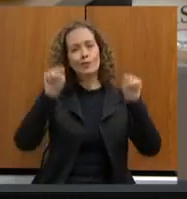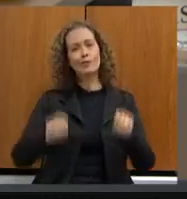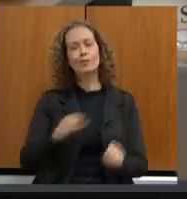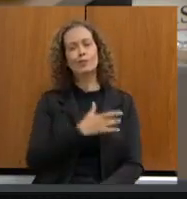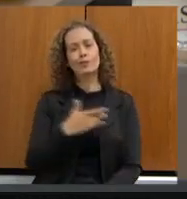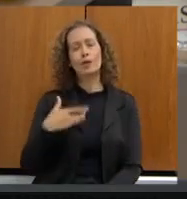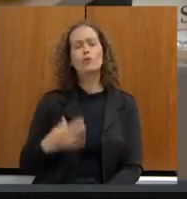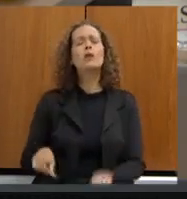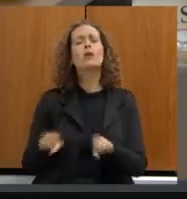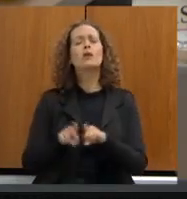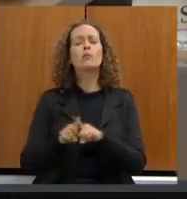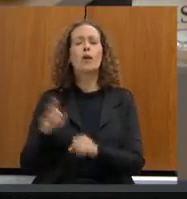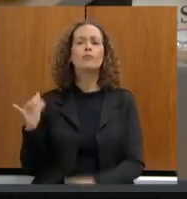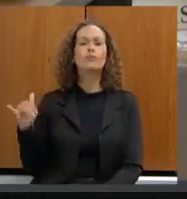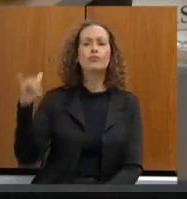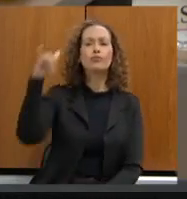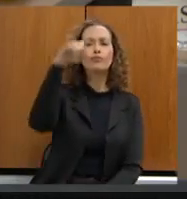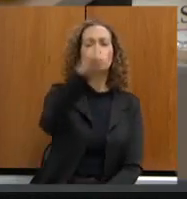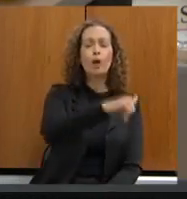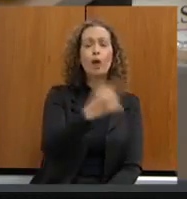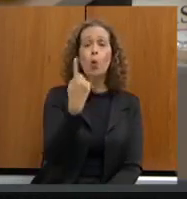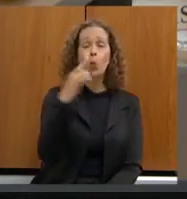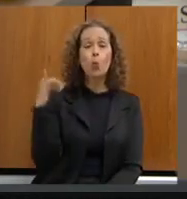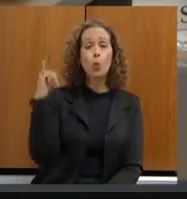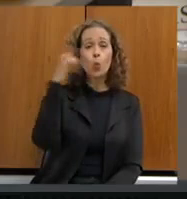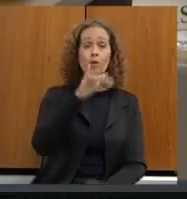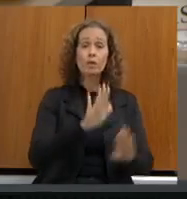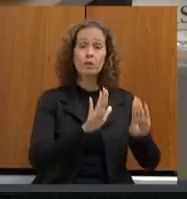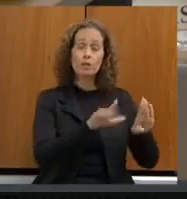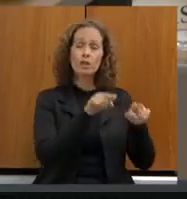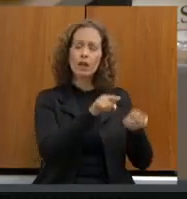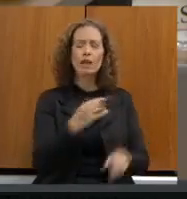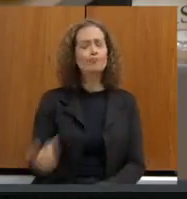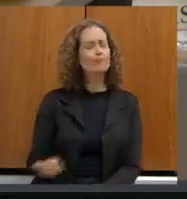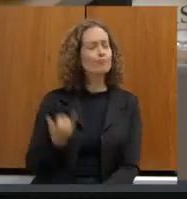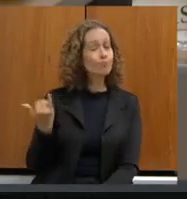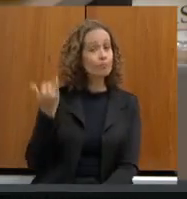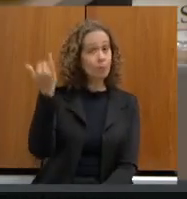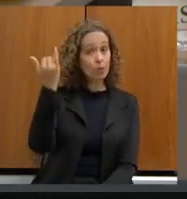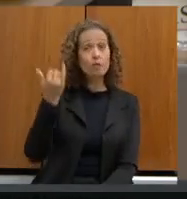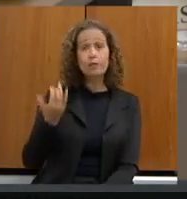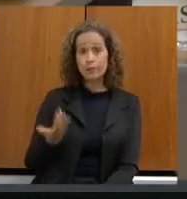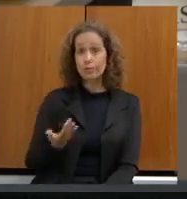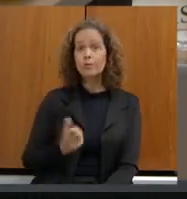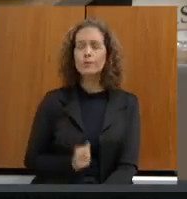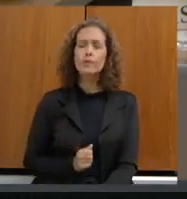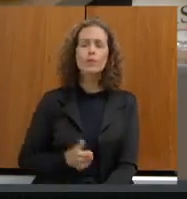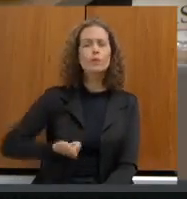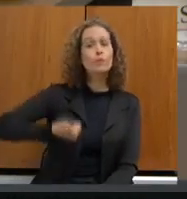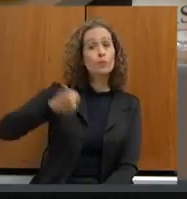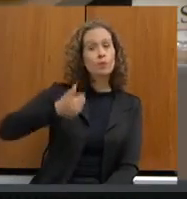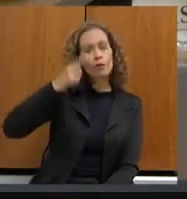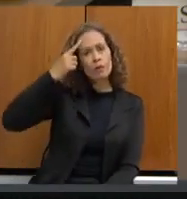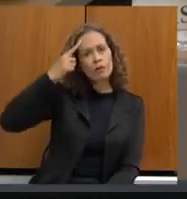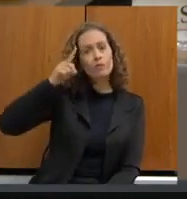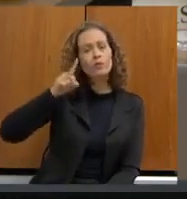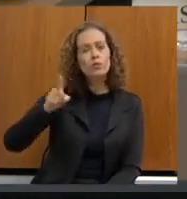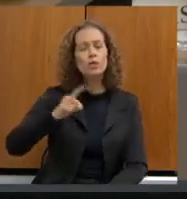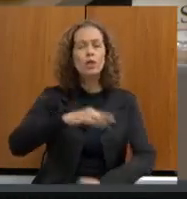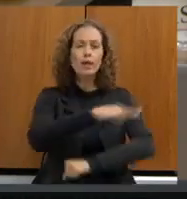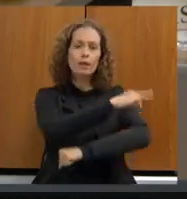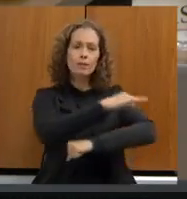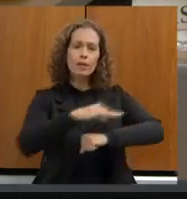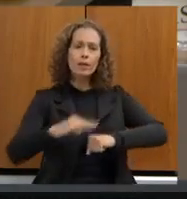questão da zonas também que é uma aeronave instalar ela é importante demais para nós naquele naquele primeiro dia tanto lá em